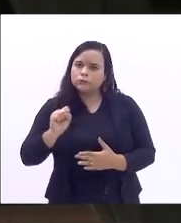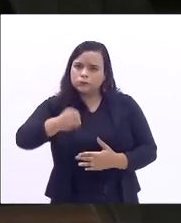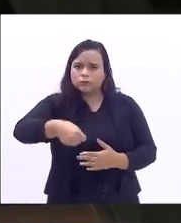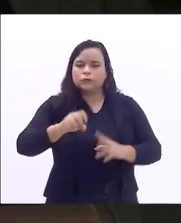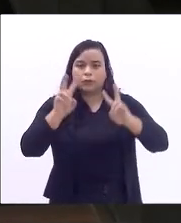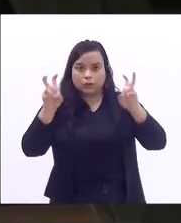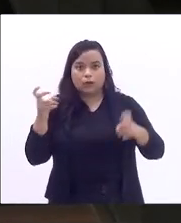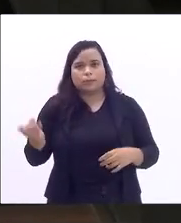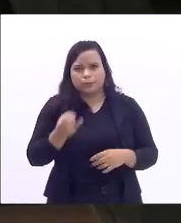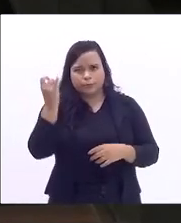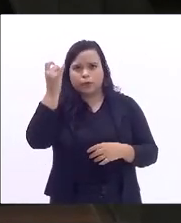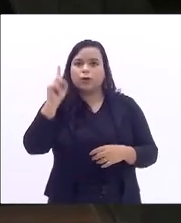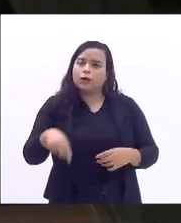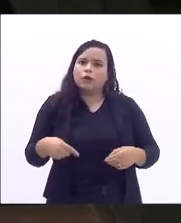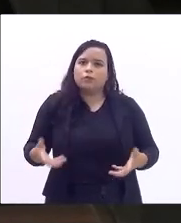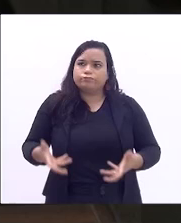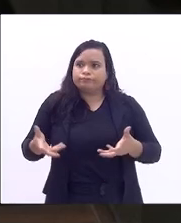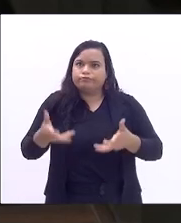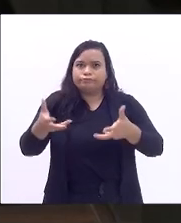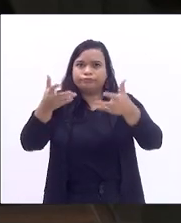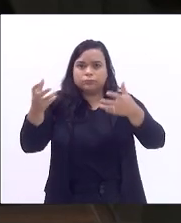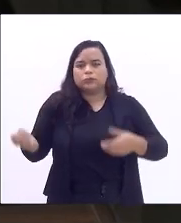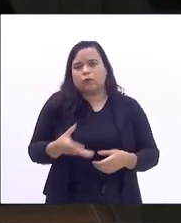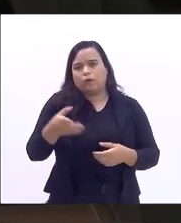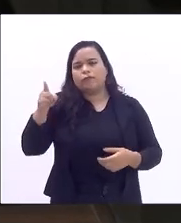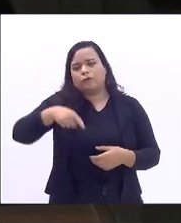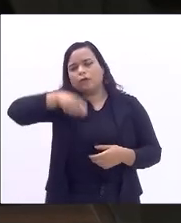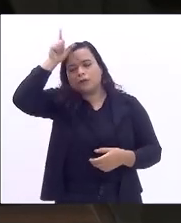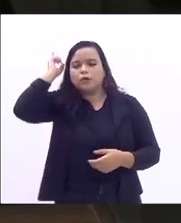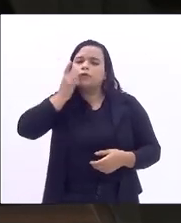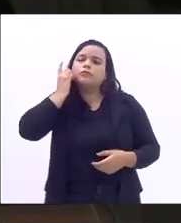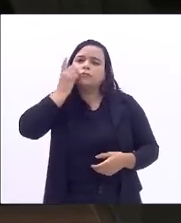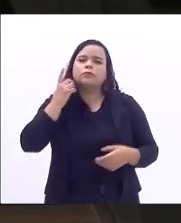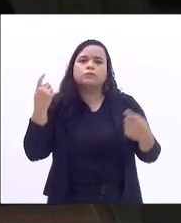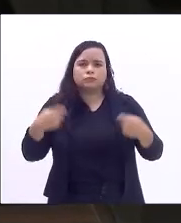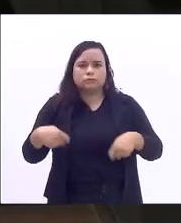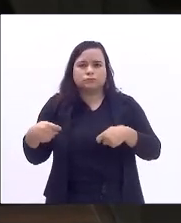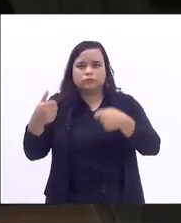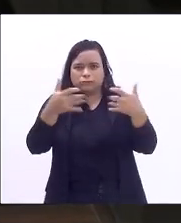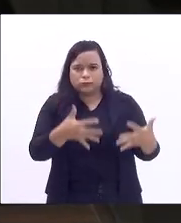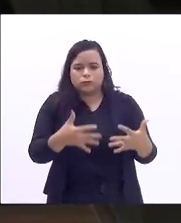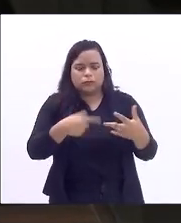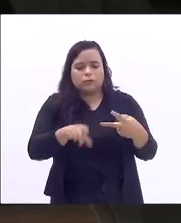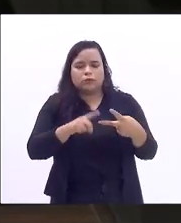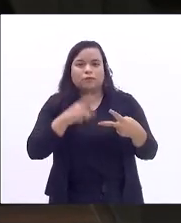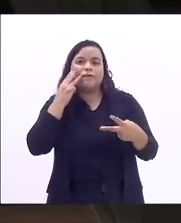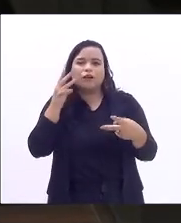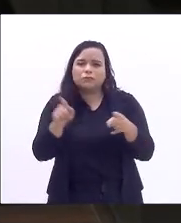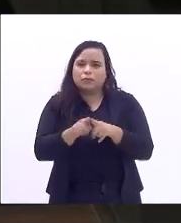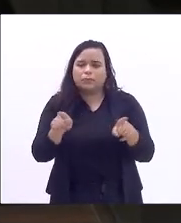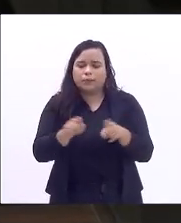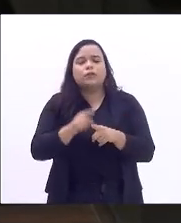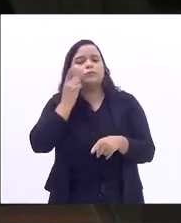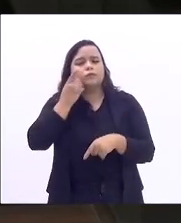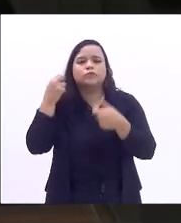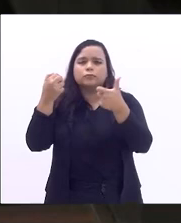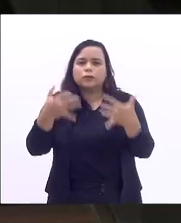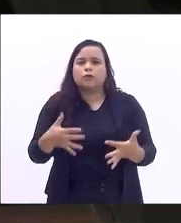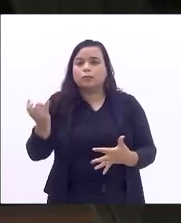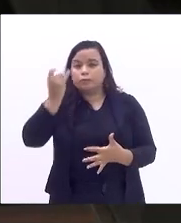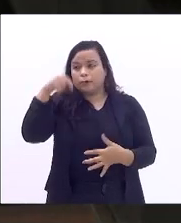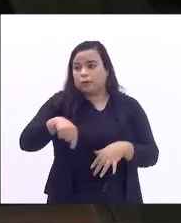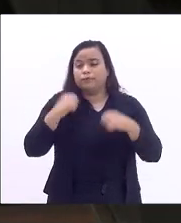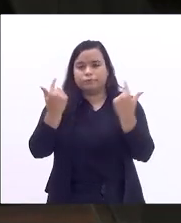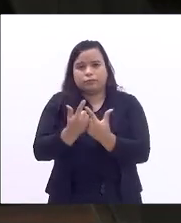que o tema emmer gente como colocar daqui pelo Deputado os pagos Deputado waldeck acho que é pertinente que essa casa